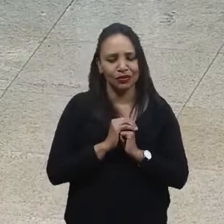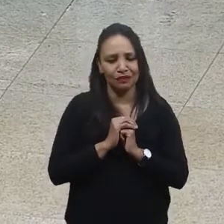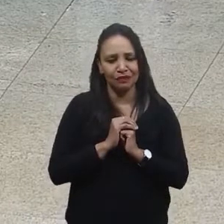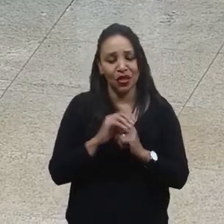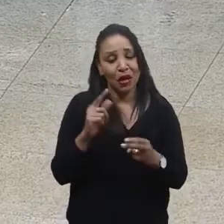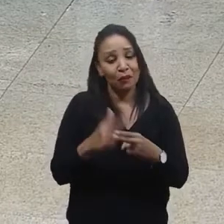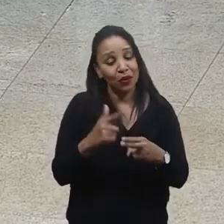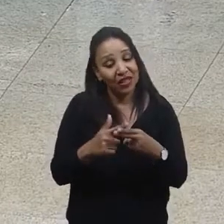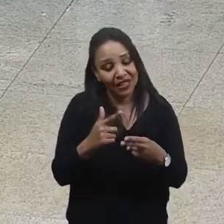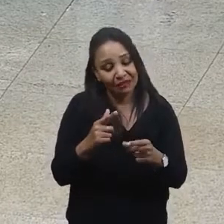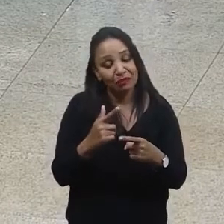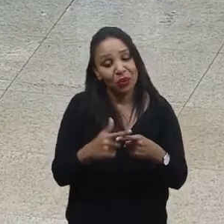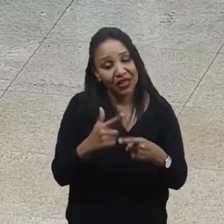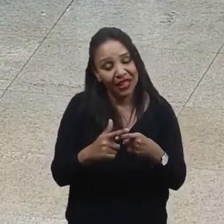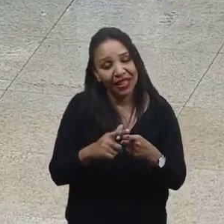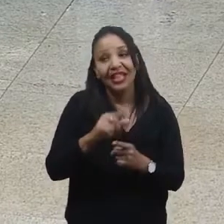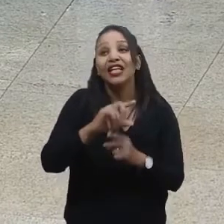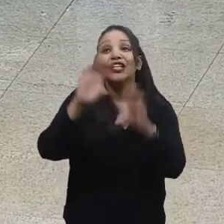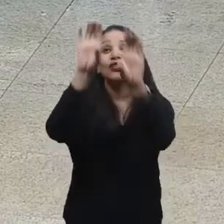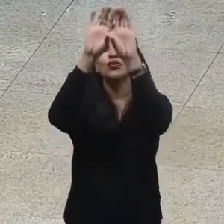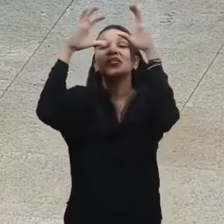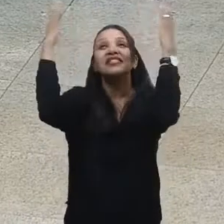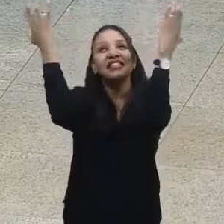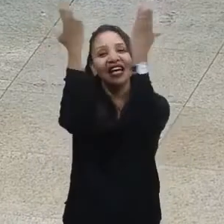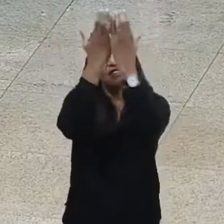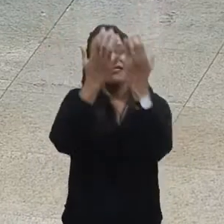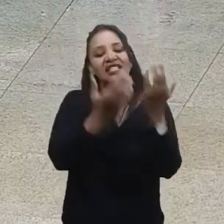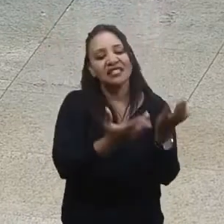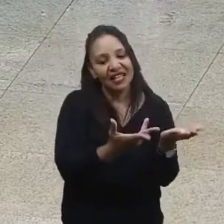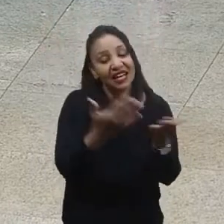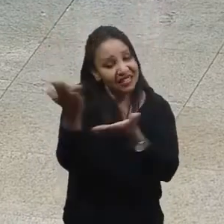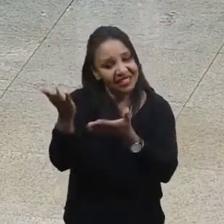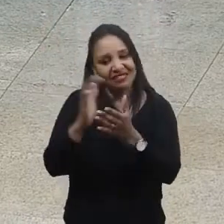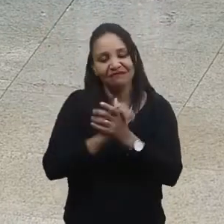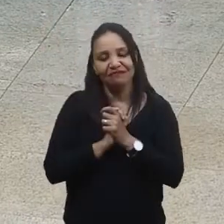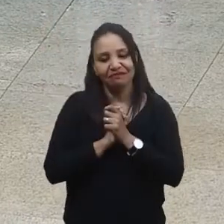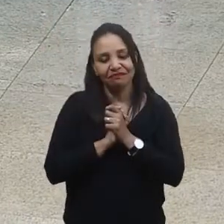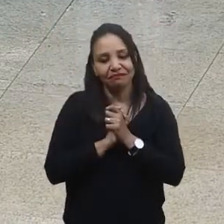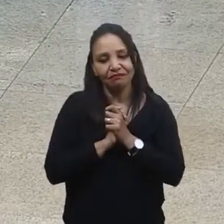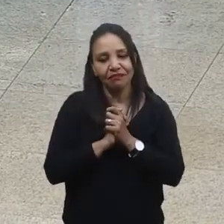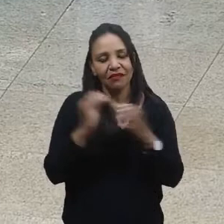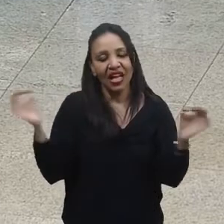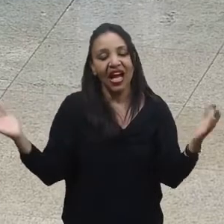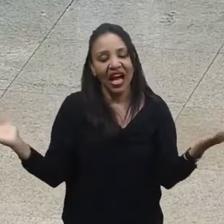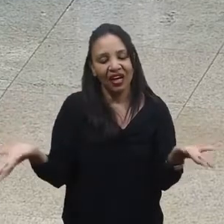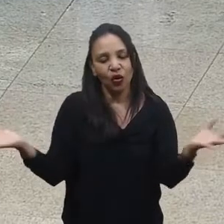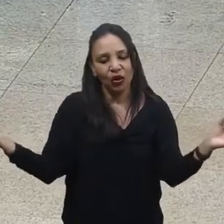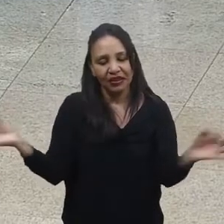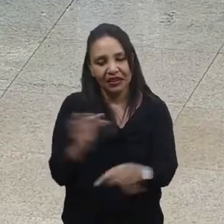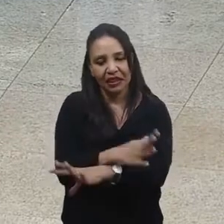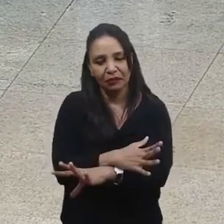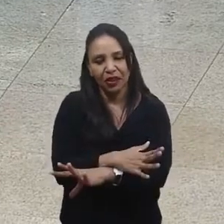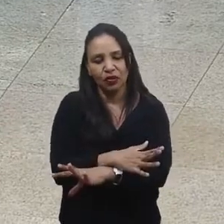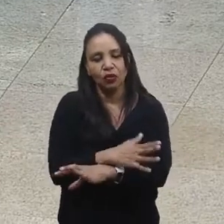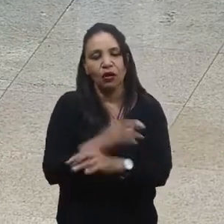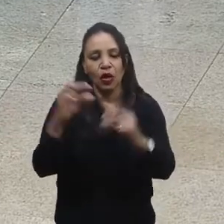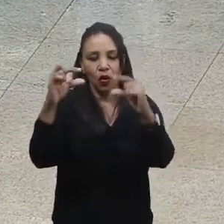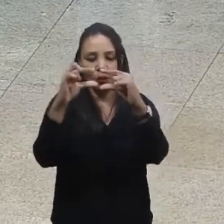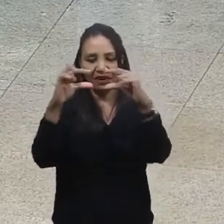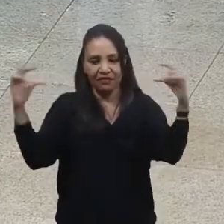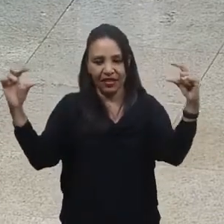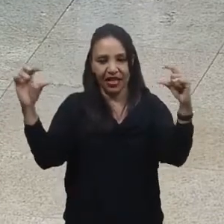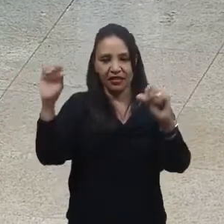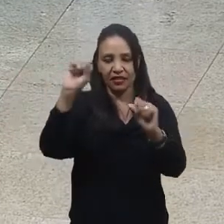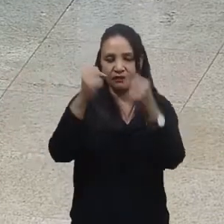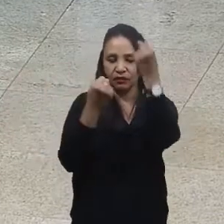imagem belíssima eu termino com uma frase do Salmo que ela é tão intenso